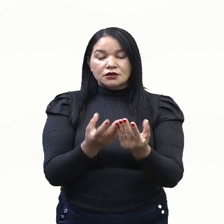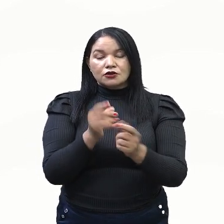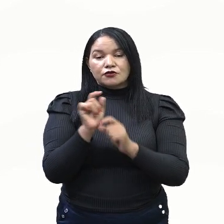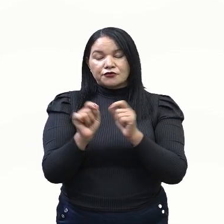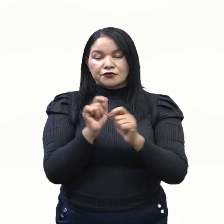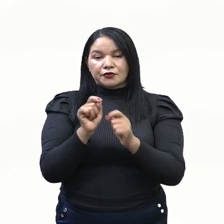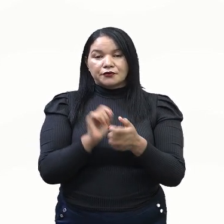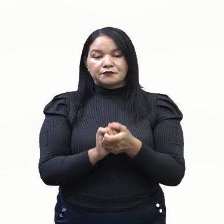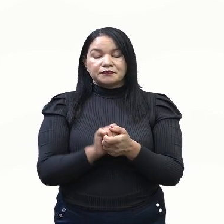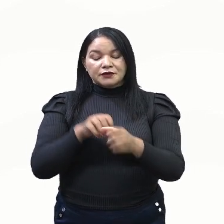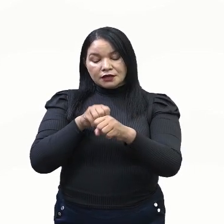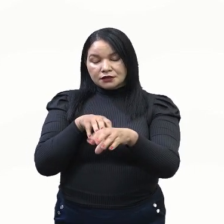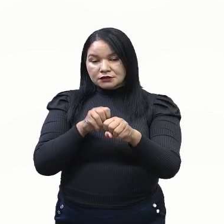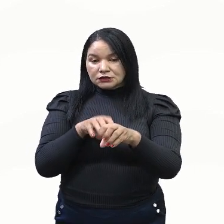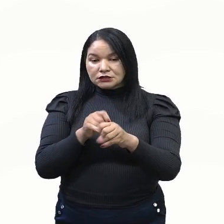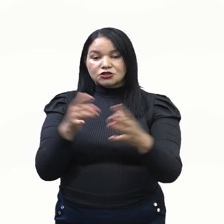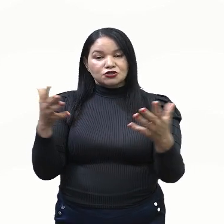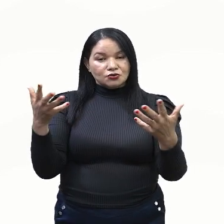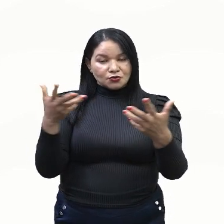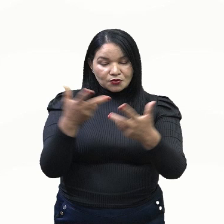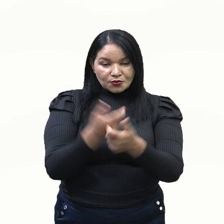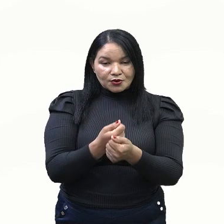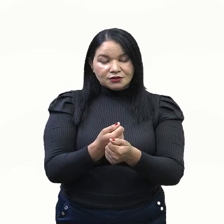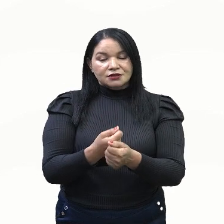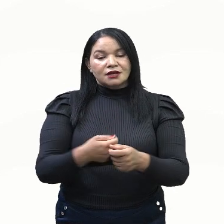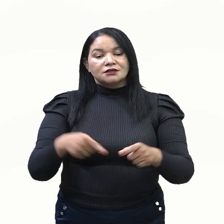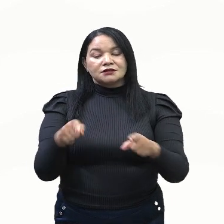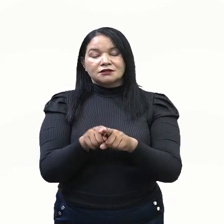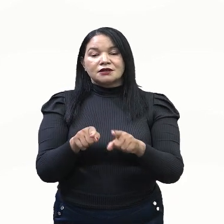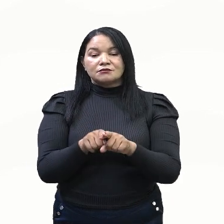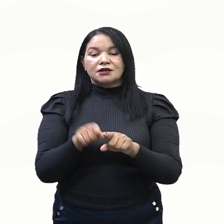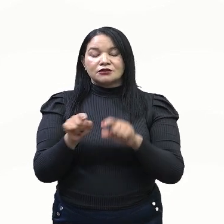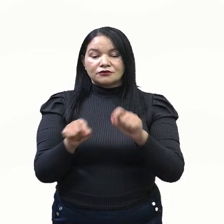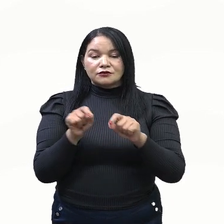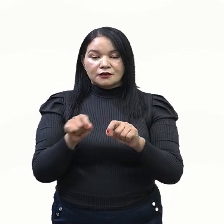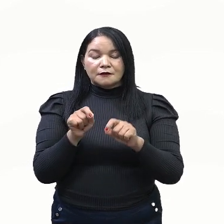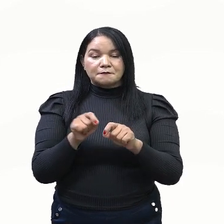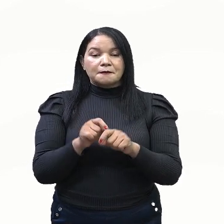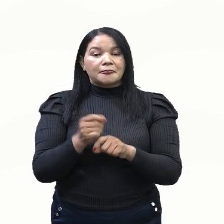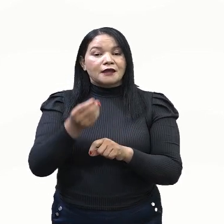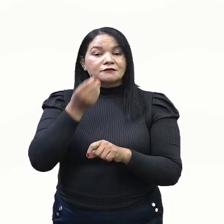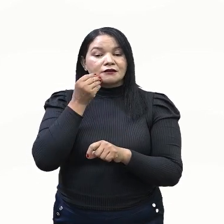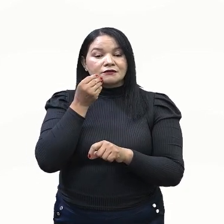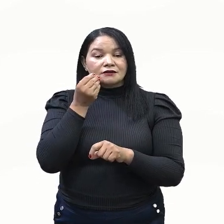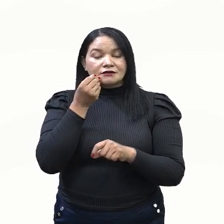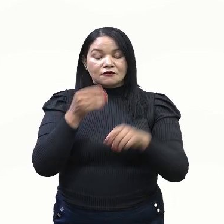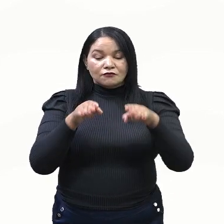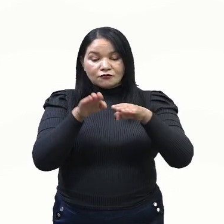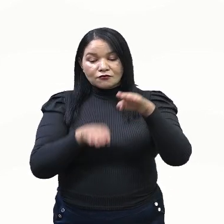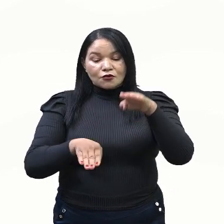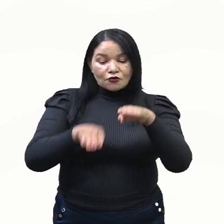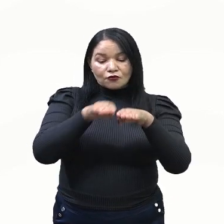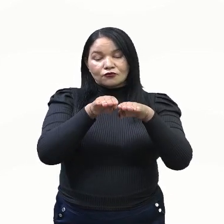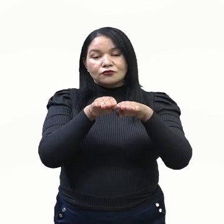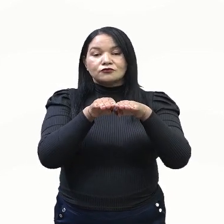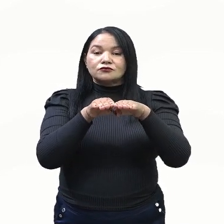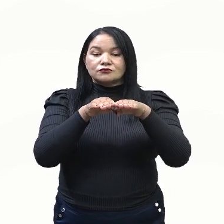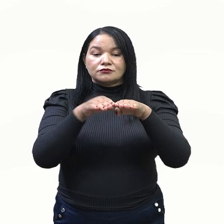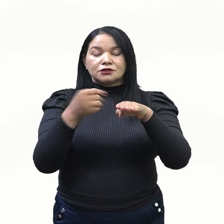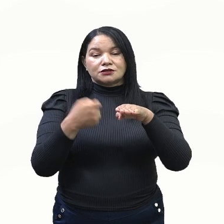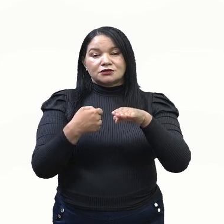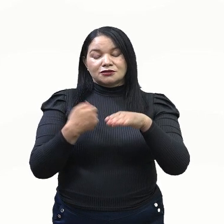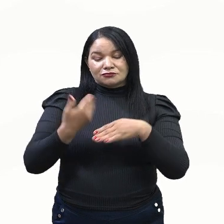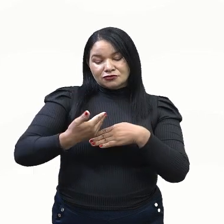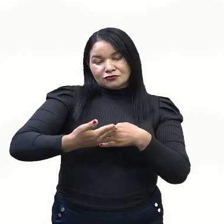de educação, de uma tentativa, né, de acabar com essas desigualdades que foram construídas ao longo do